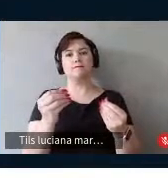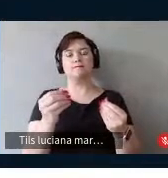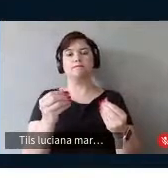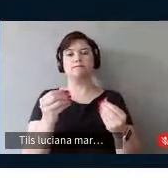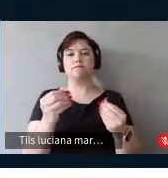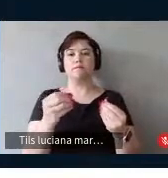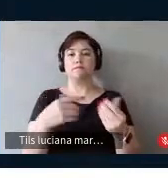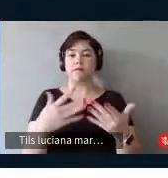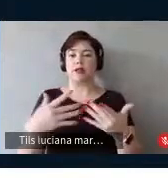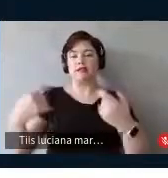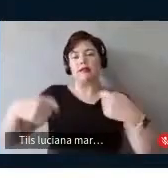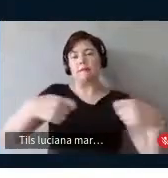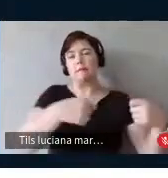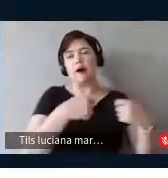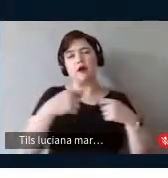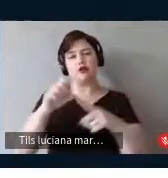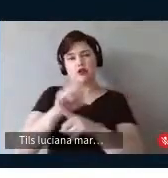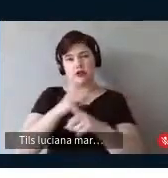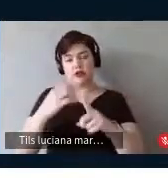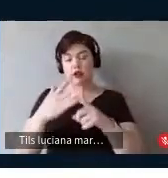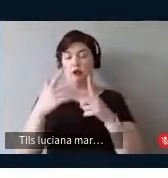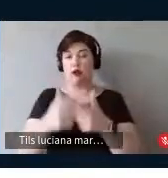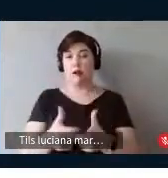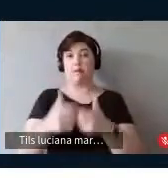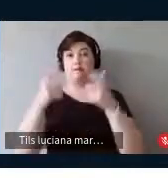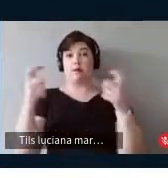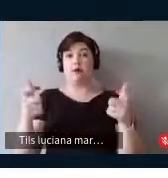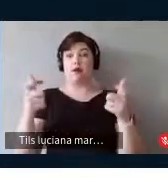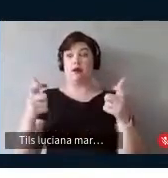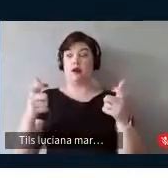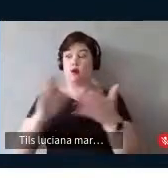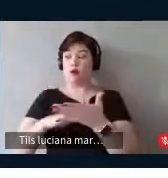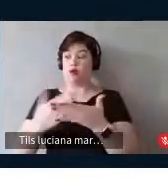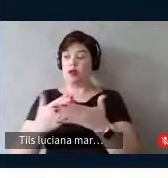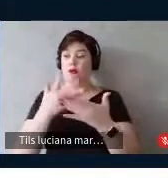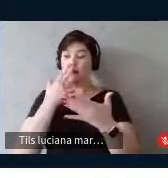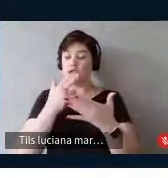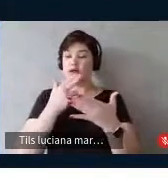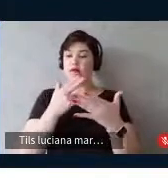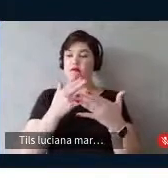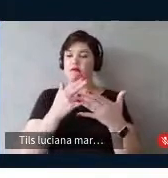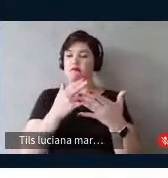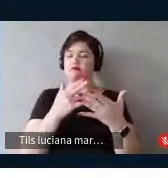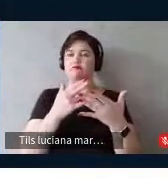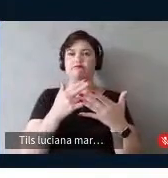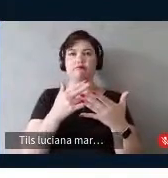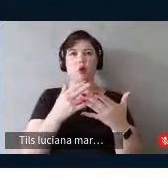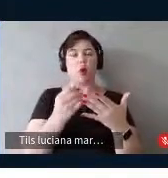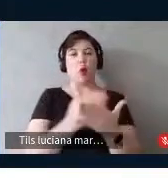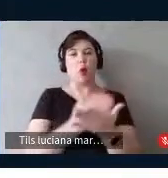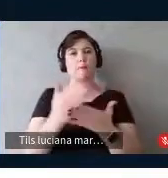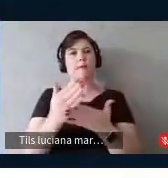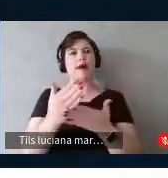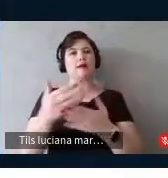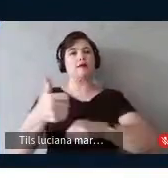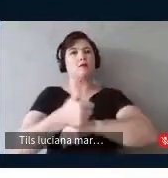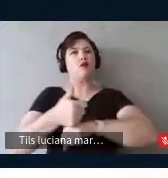as demandas sociais elas aumentam, esse intérprete começa a ganhar caracterização profissional cada vez